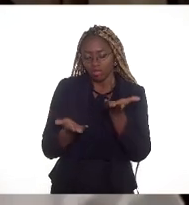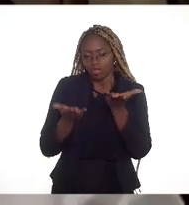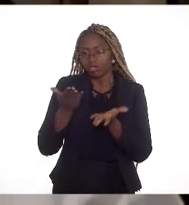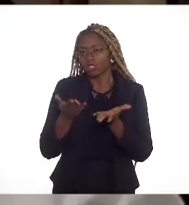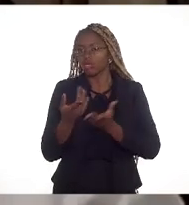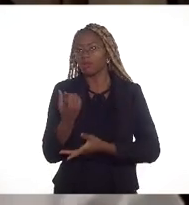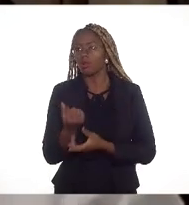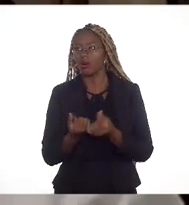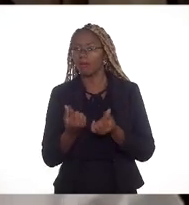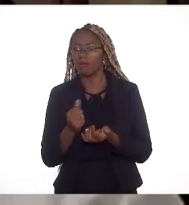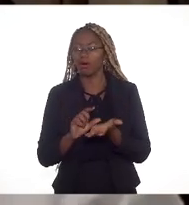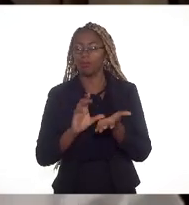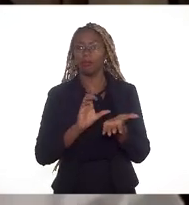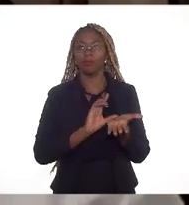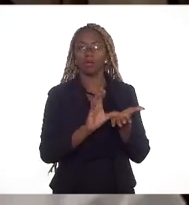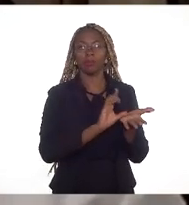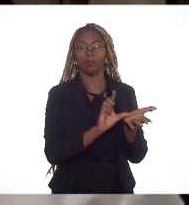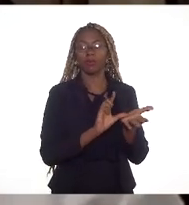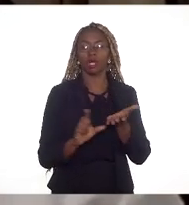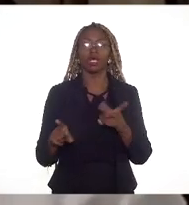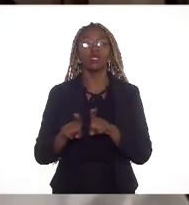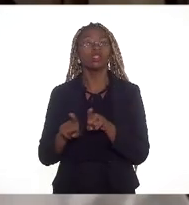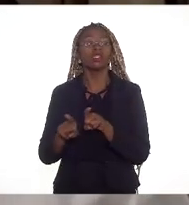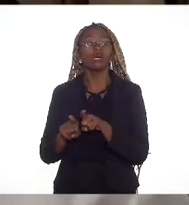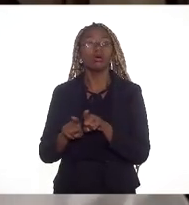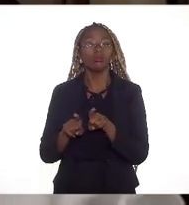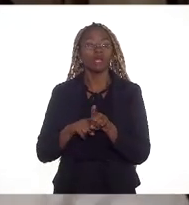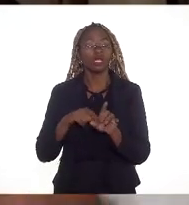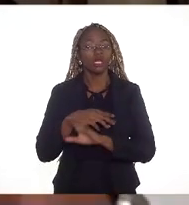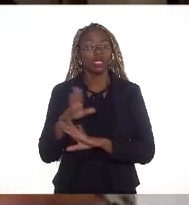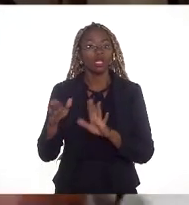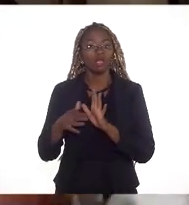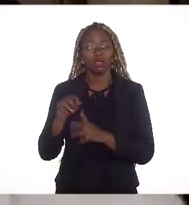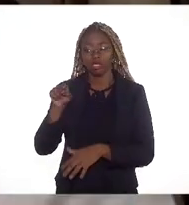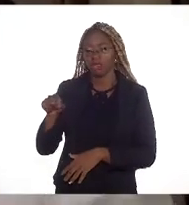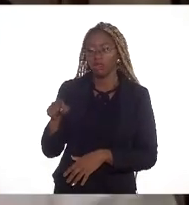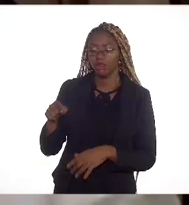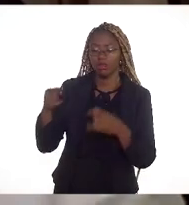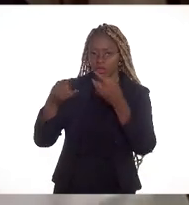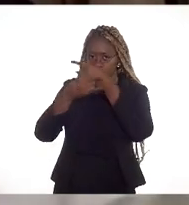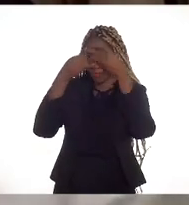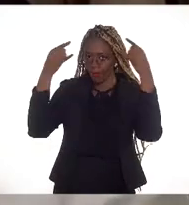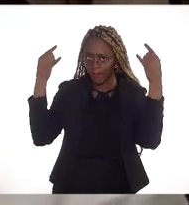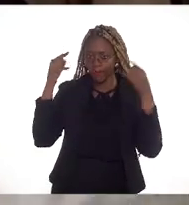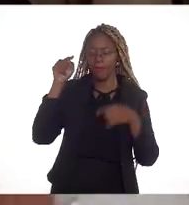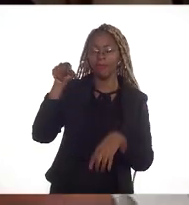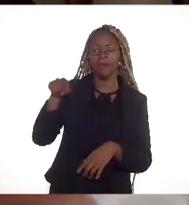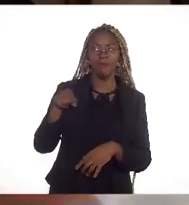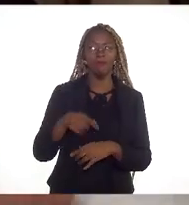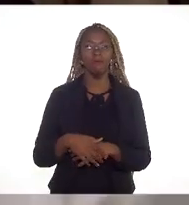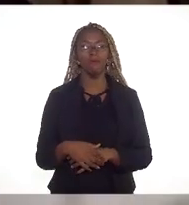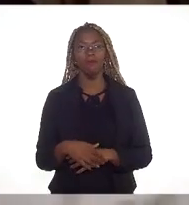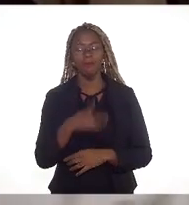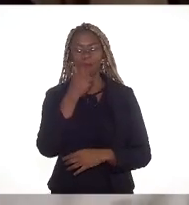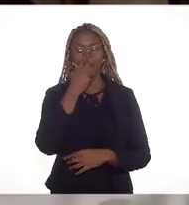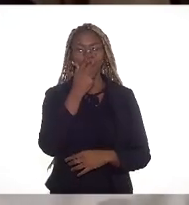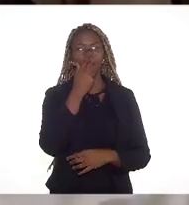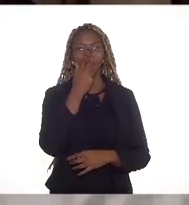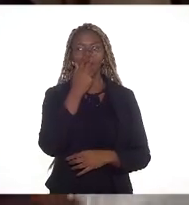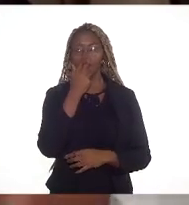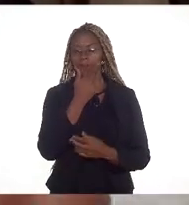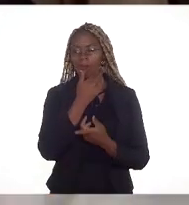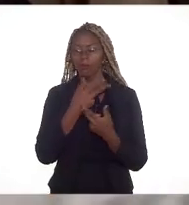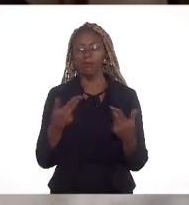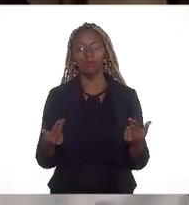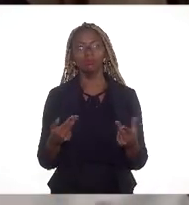e que dentro dessas despesas de capital, como eu havia dito, estão incluídos aí, ela parece alta,